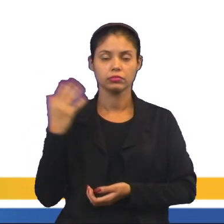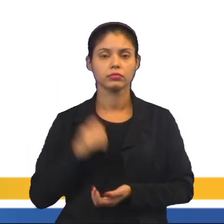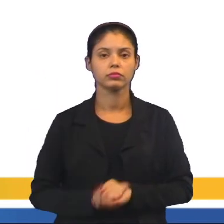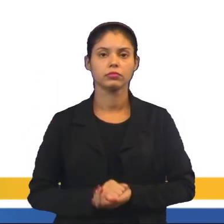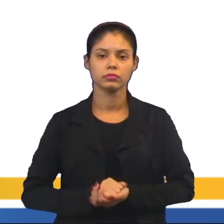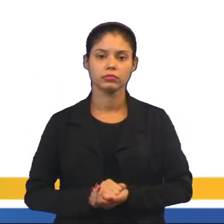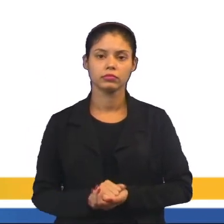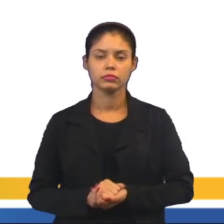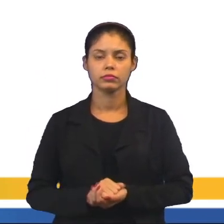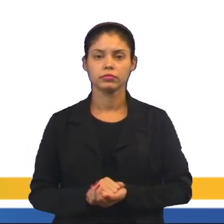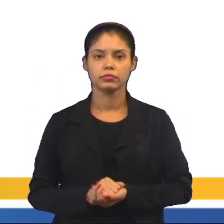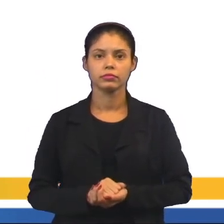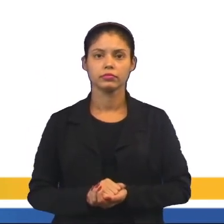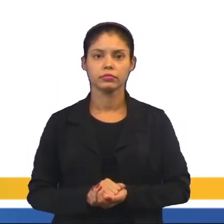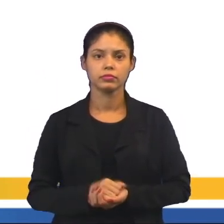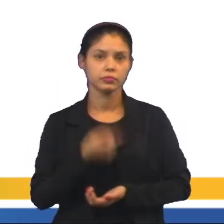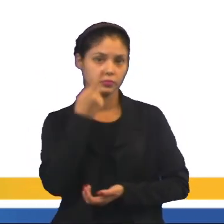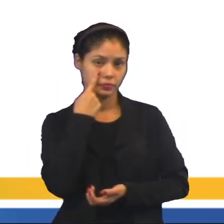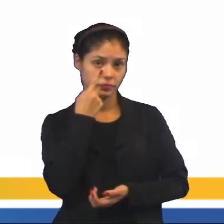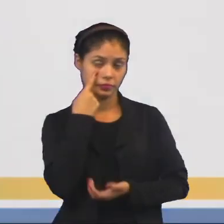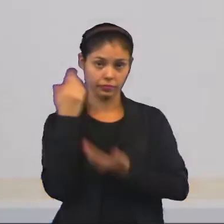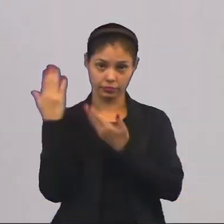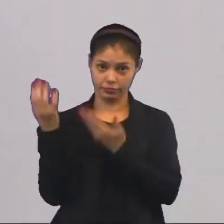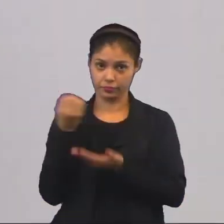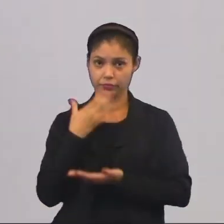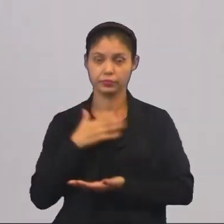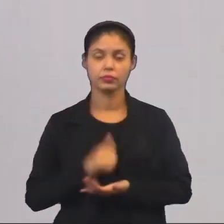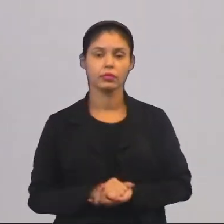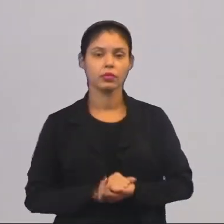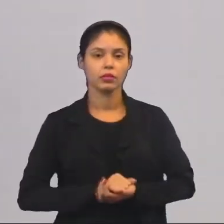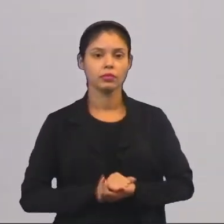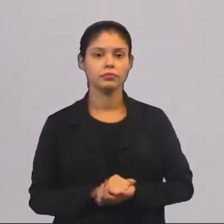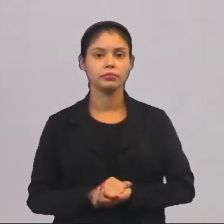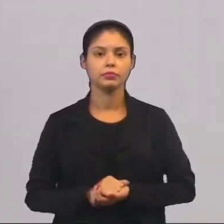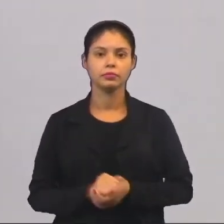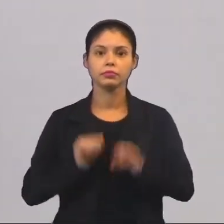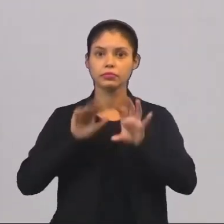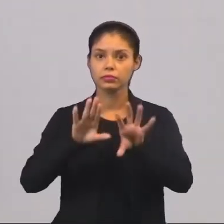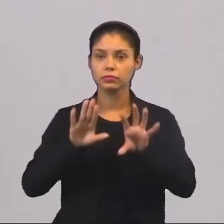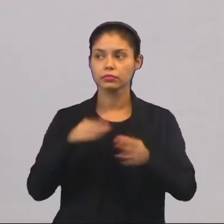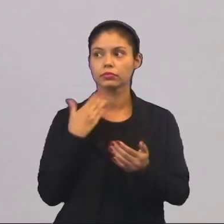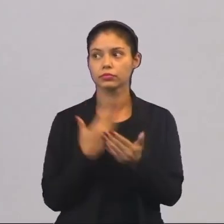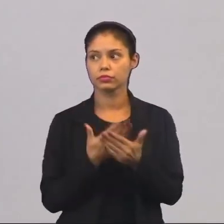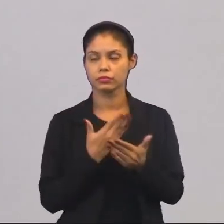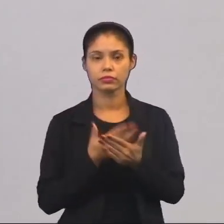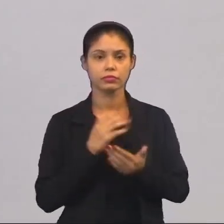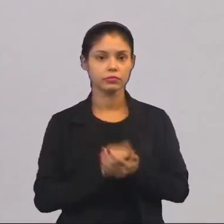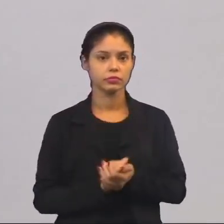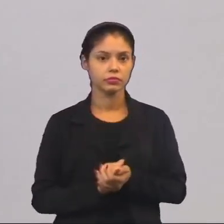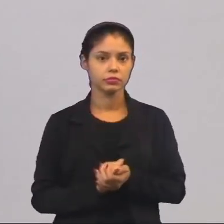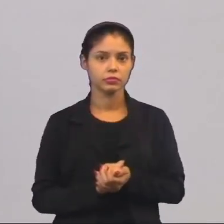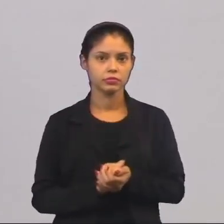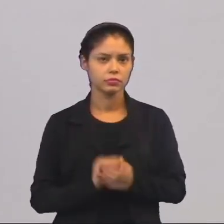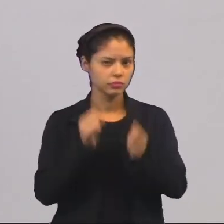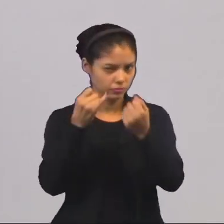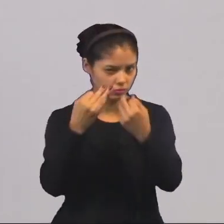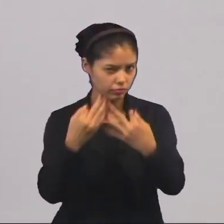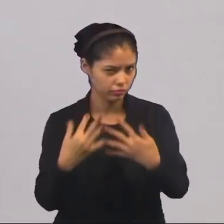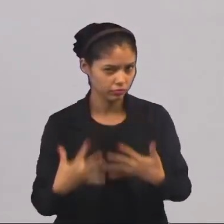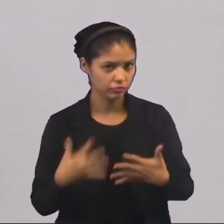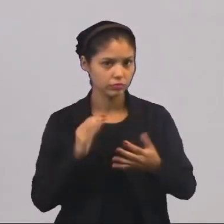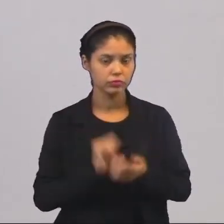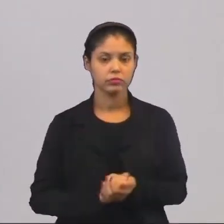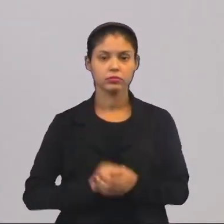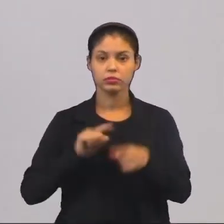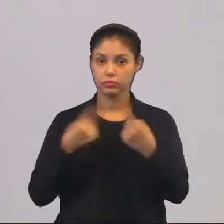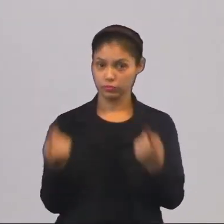temos, tá? Observem bem, esse tipo de aula era para ser mais assim, explicado,